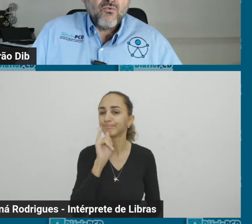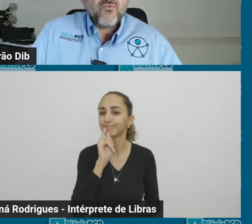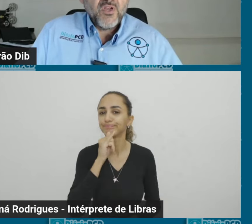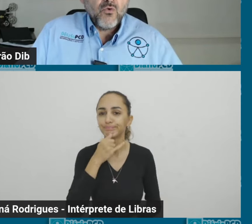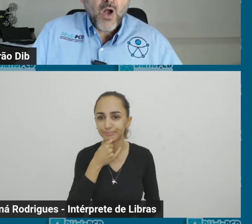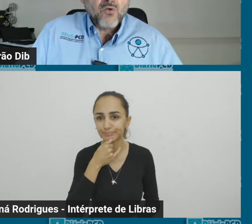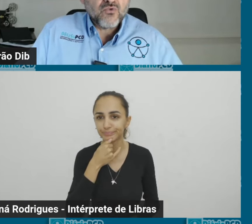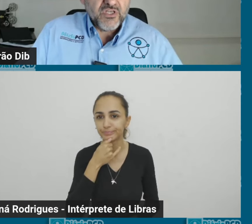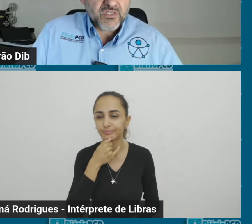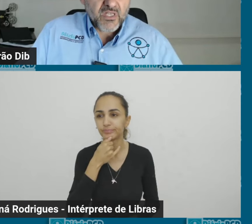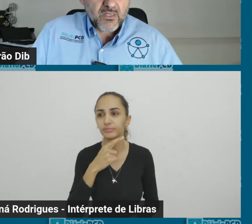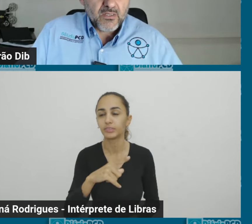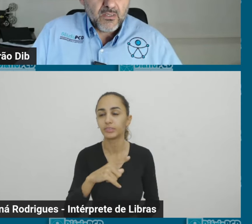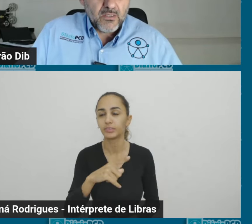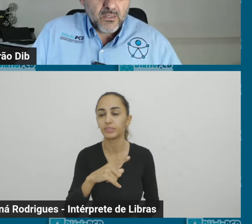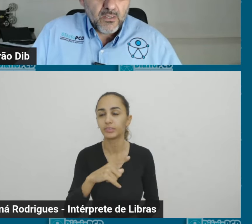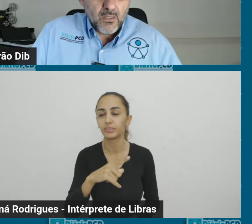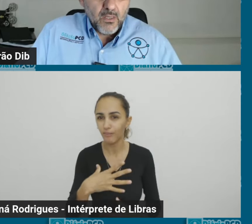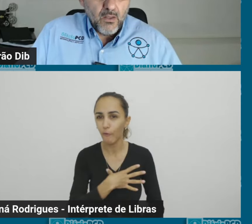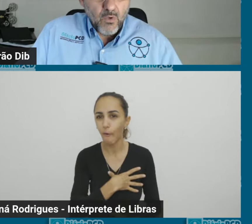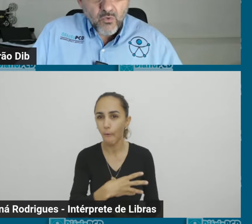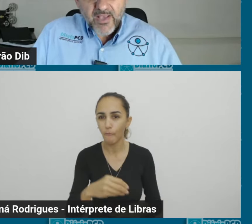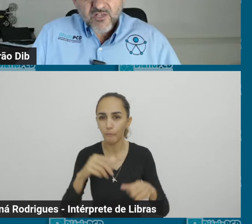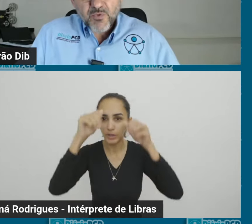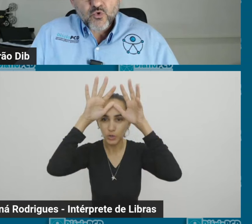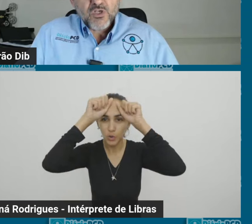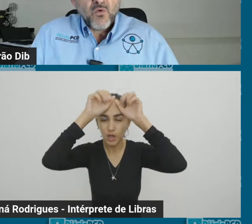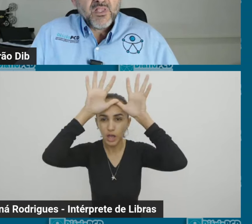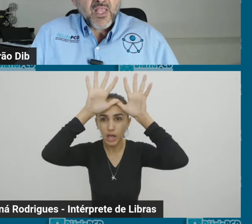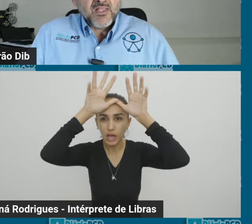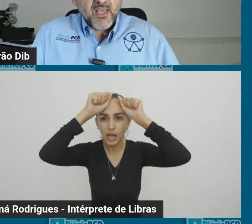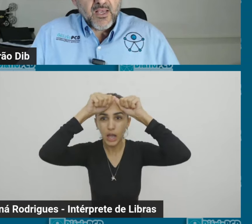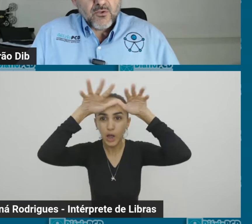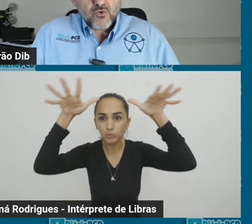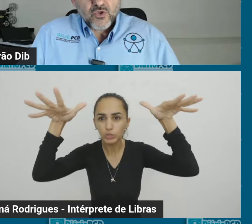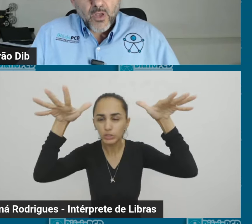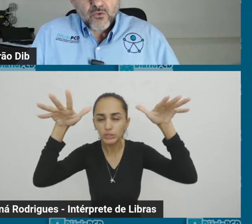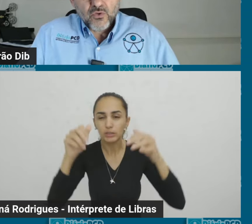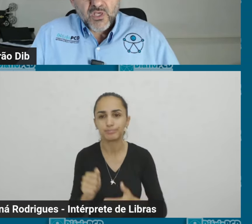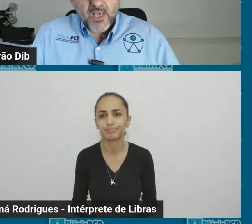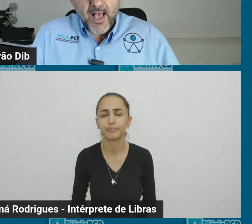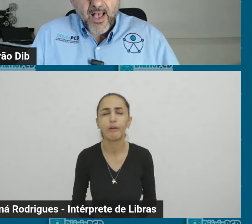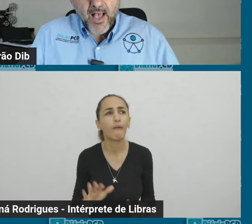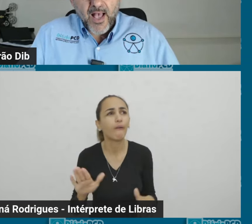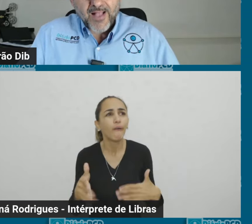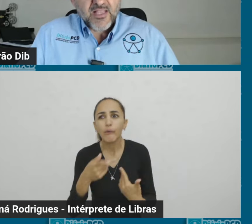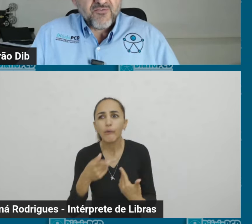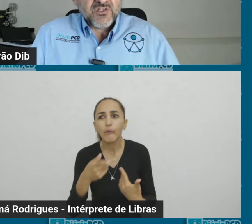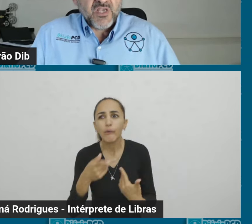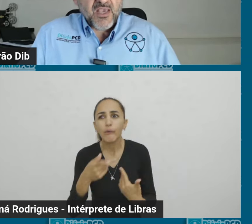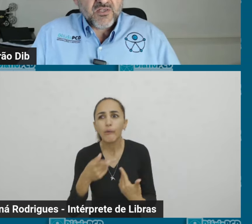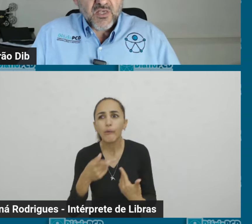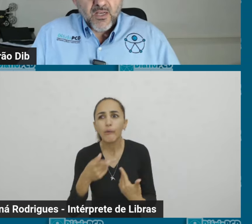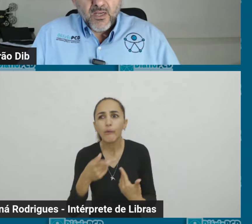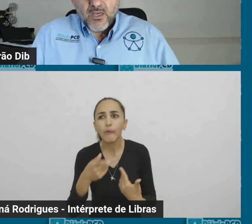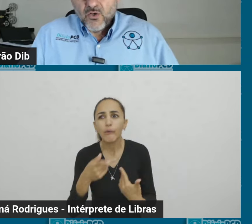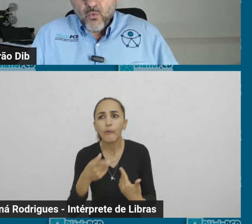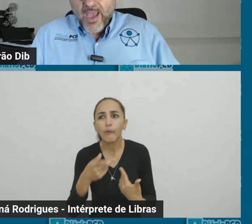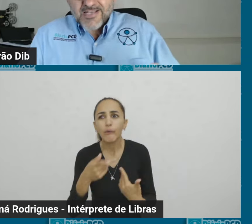tem um filho autista. Quando é que as pessoas vão entender, doutor Joelson, que a